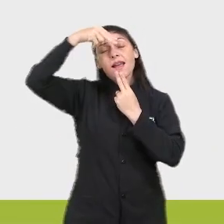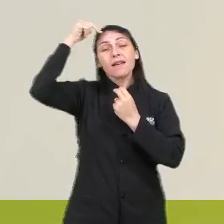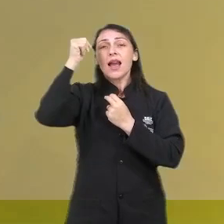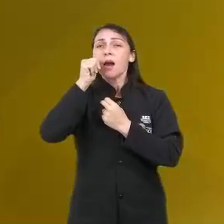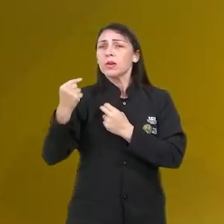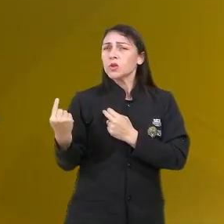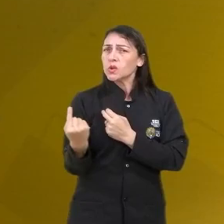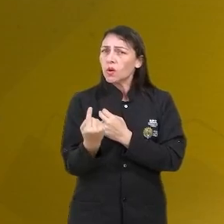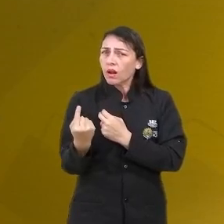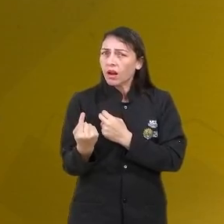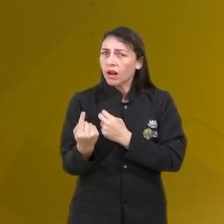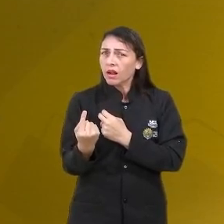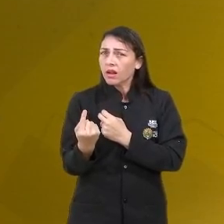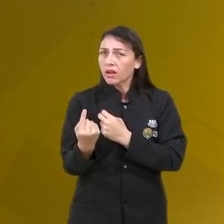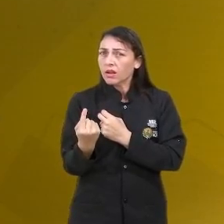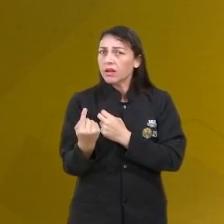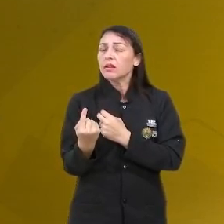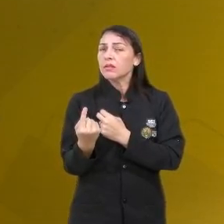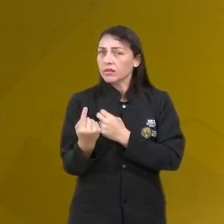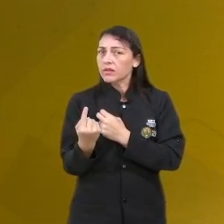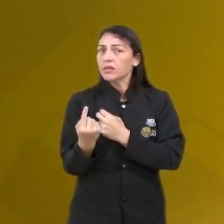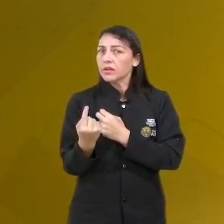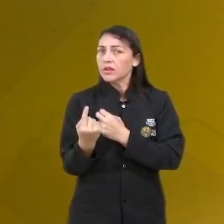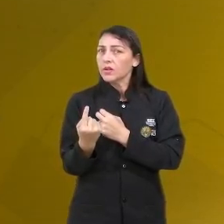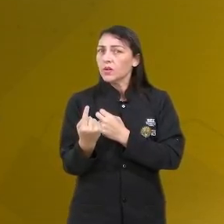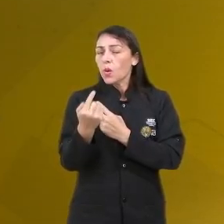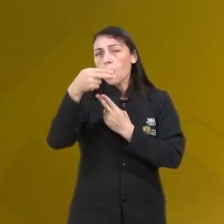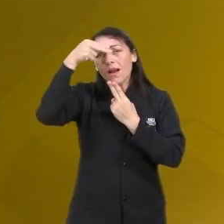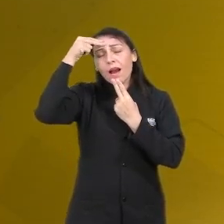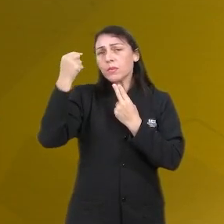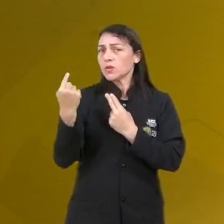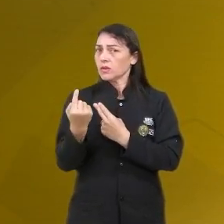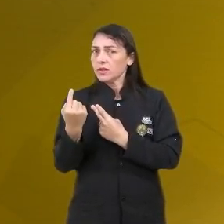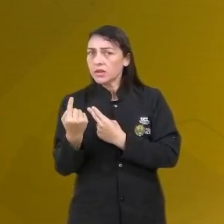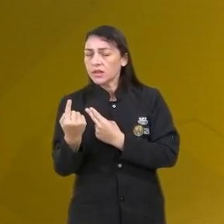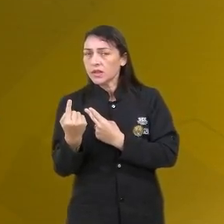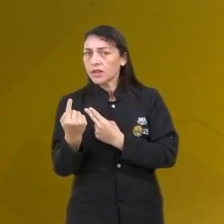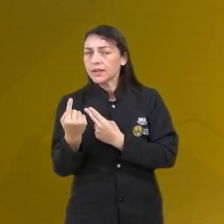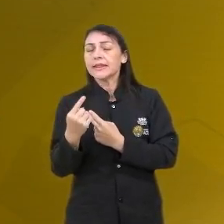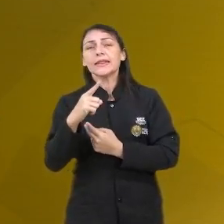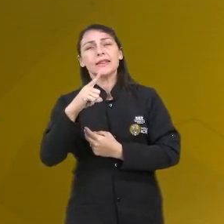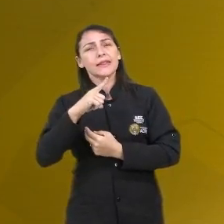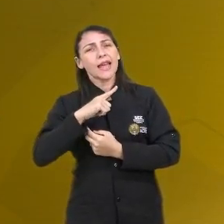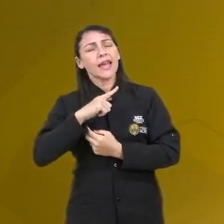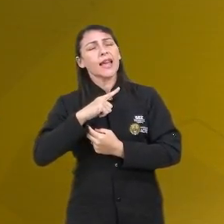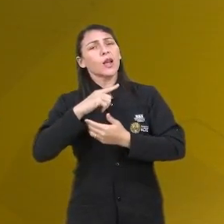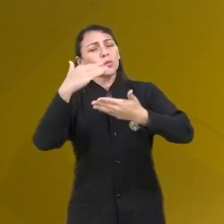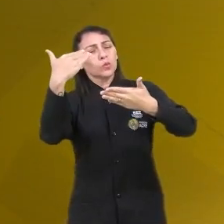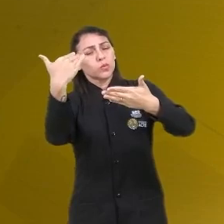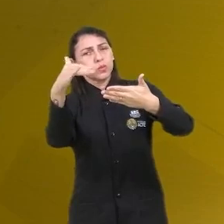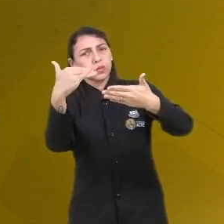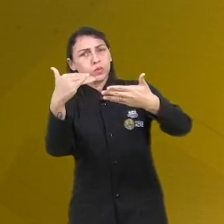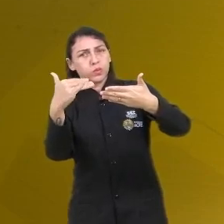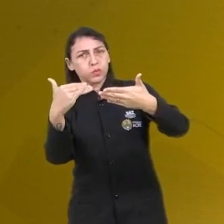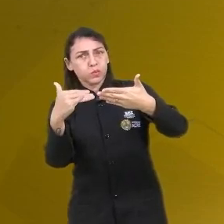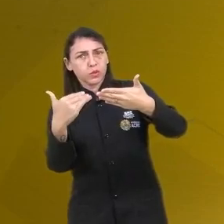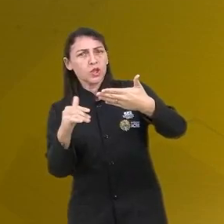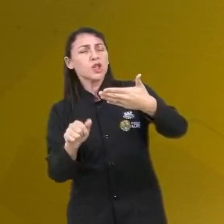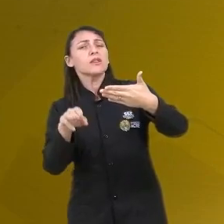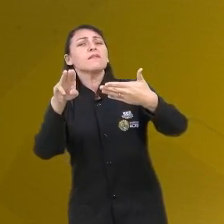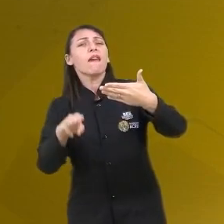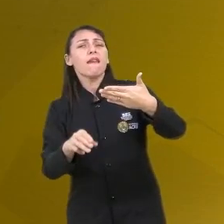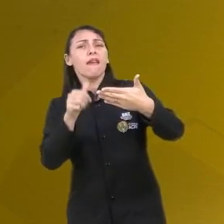Sola. Cabra sola. Uma cabra solitária. E aí a gente tem toda esse desenvolver de quem é